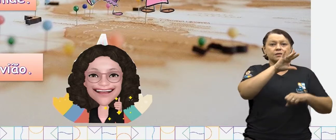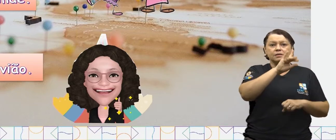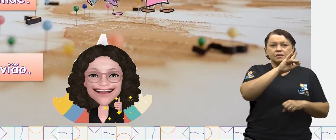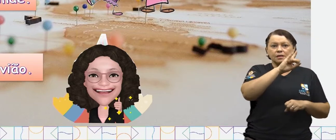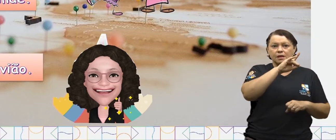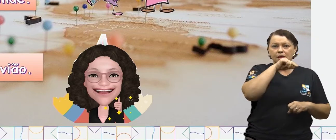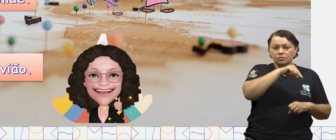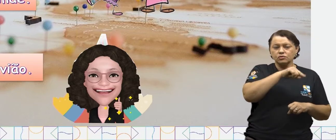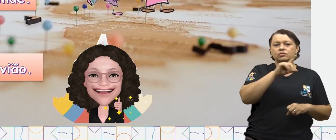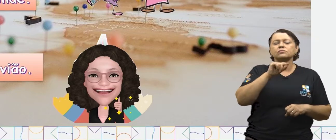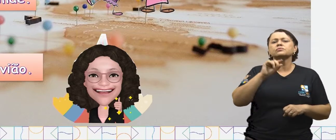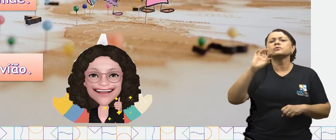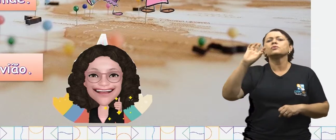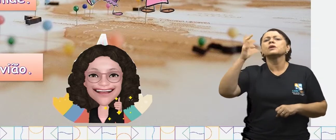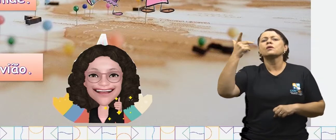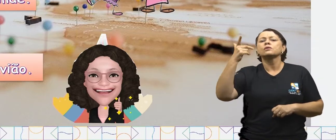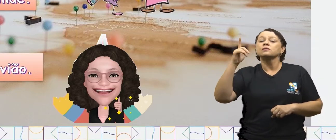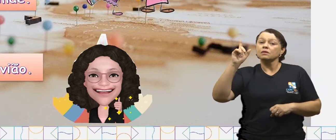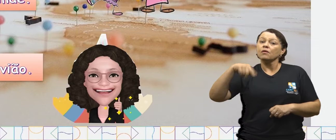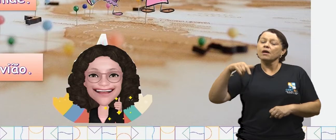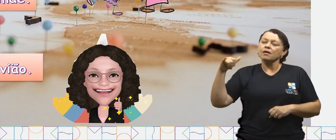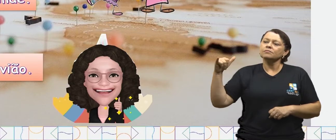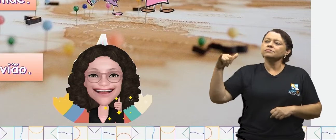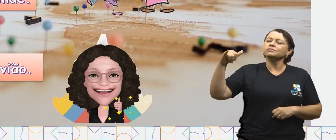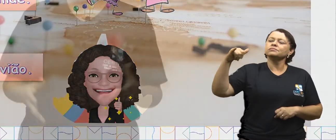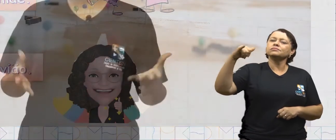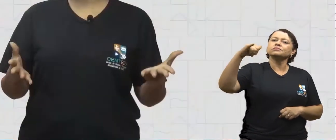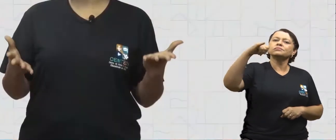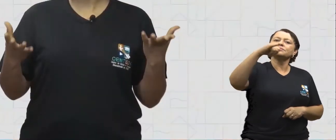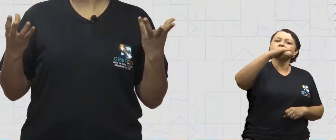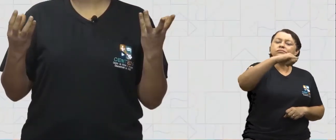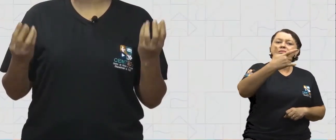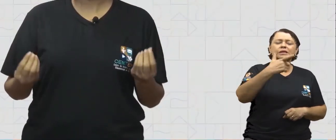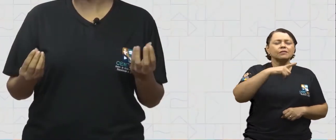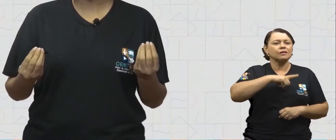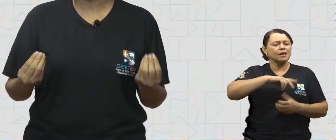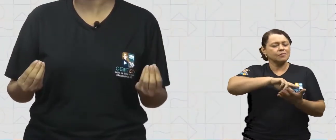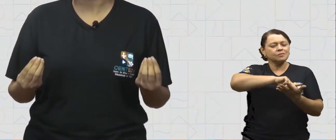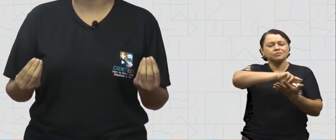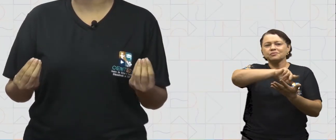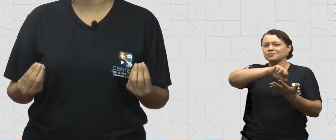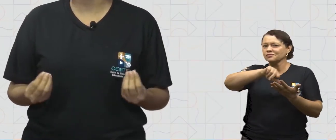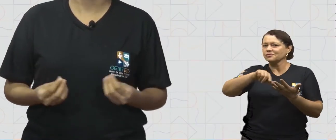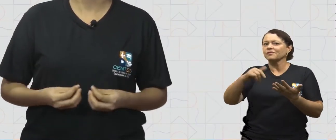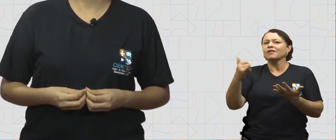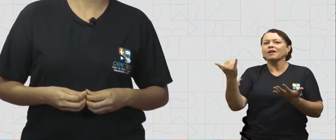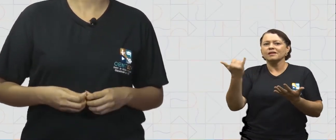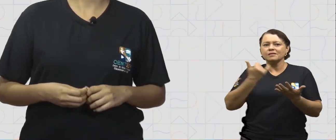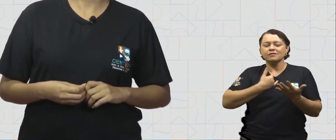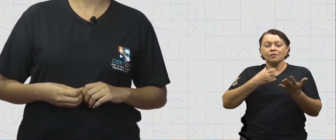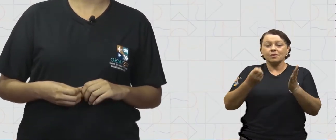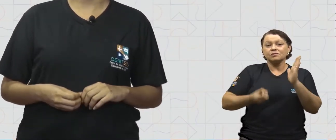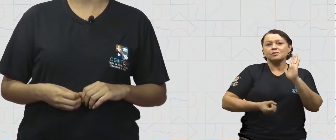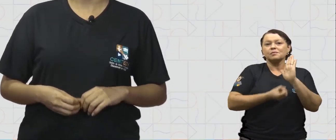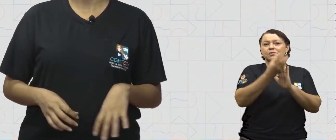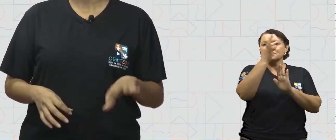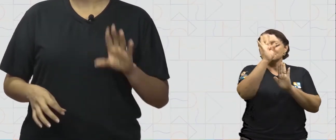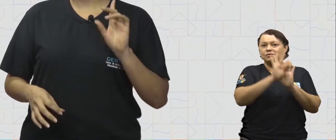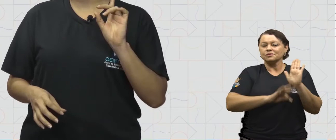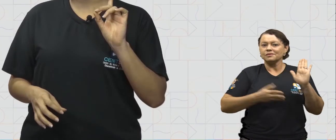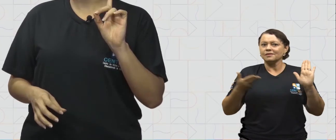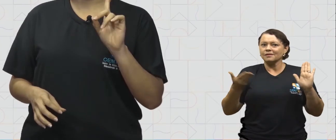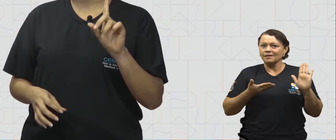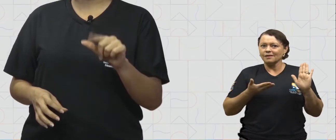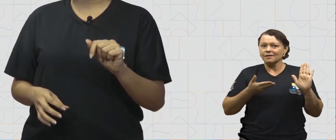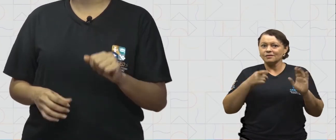Chile e o que aconteceu foi uma viagem de avião. Já temos muitas informações para o nosso texto de hoje.